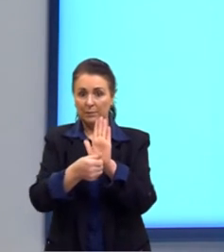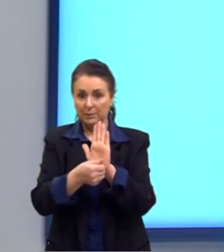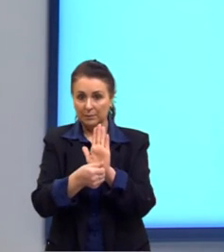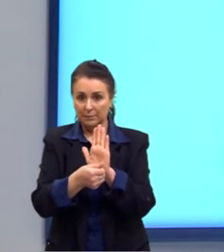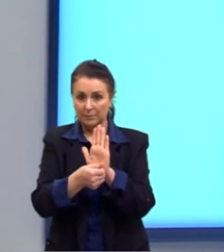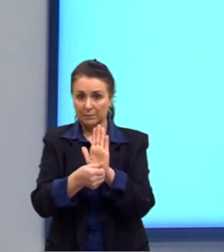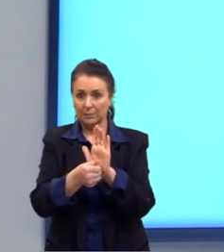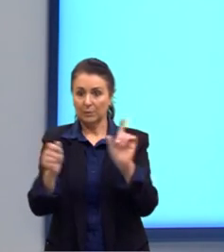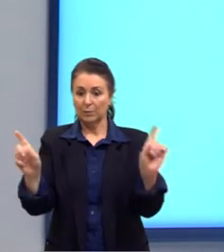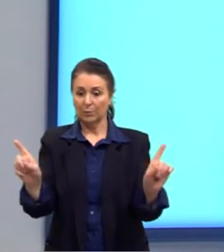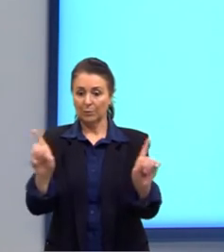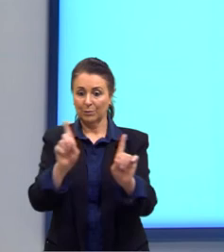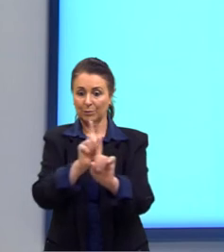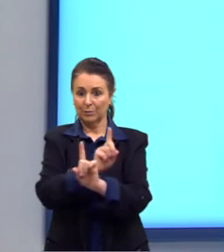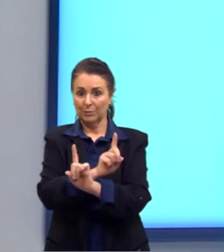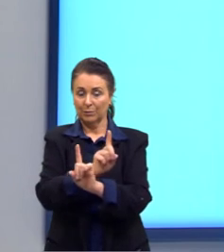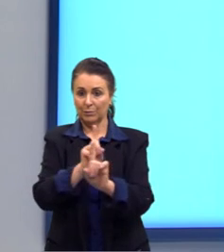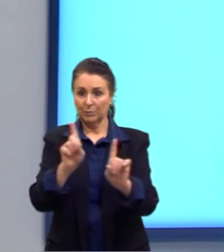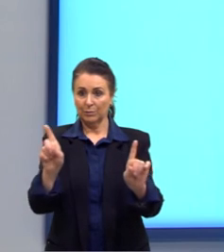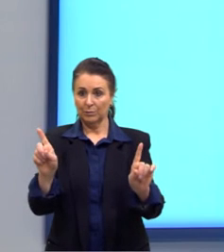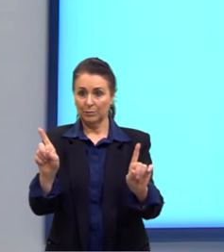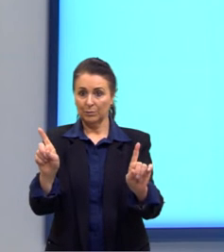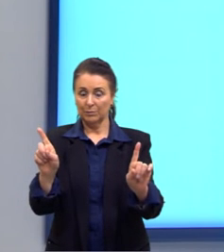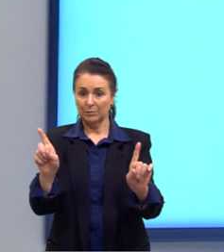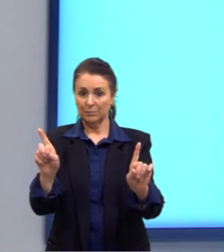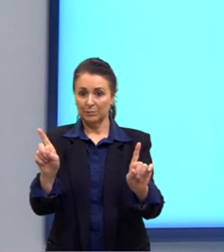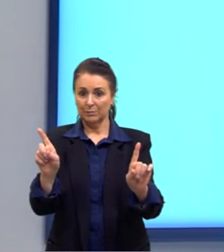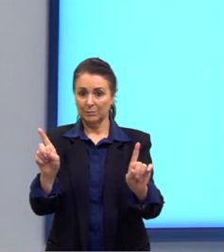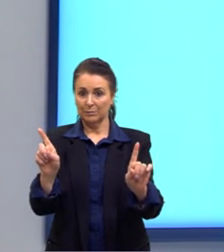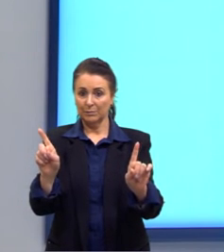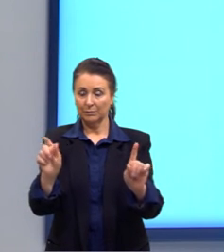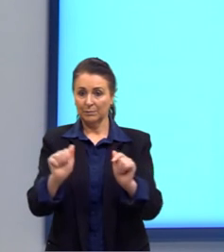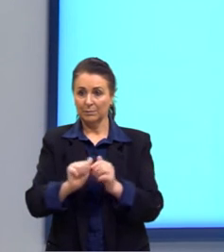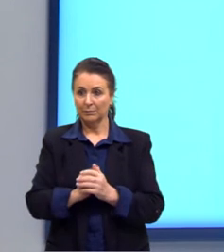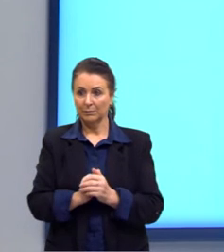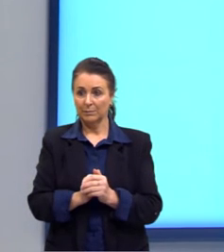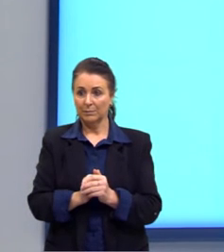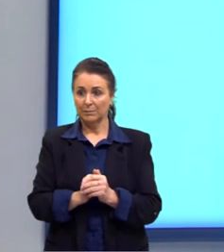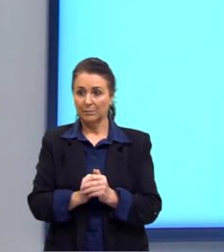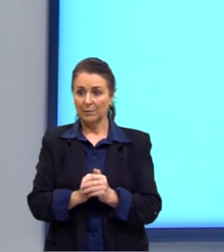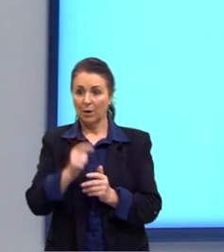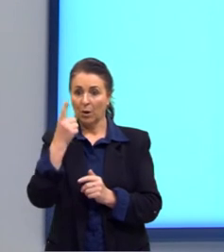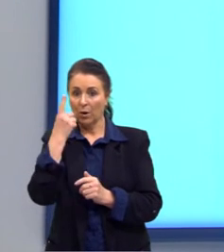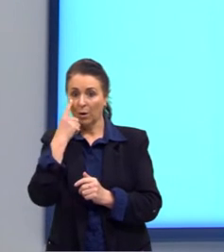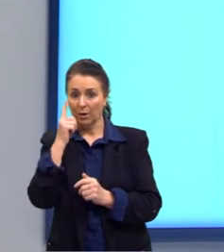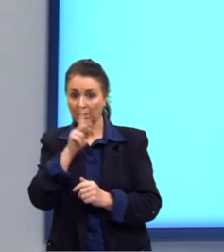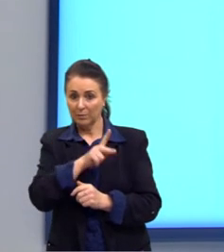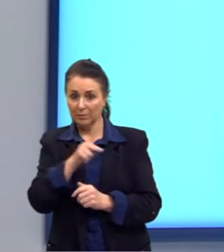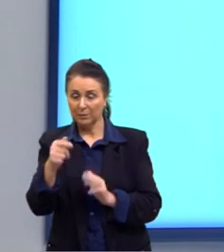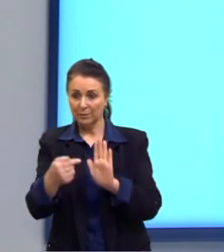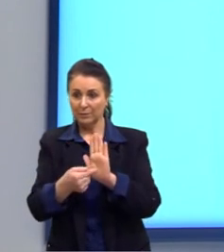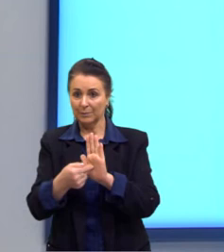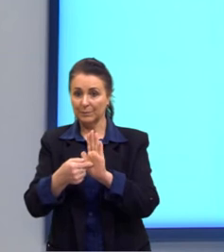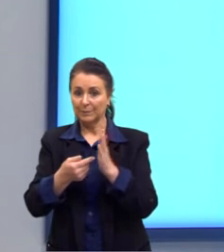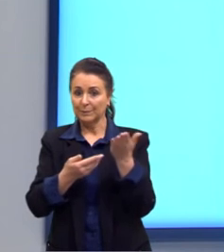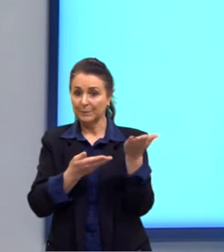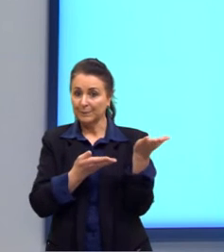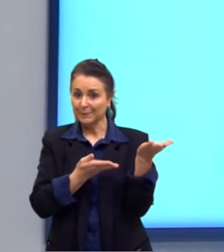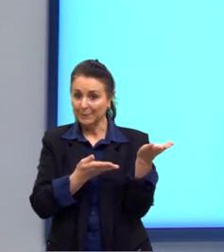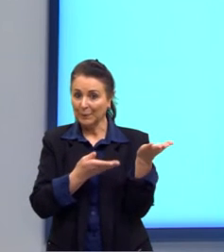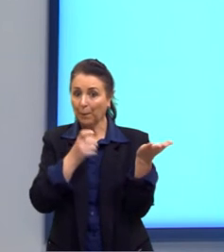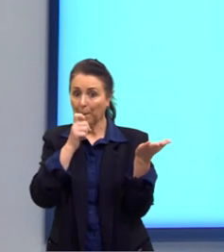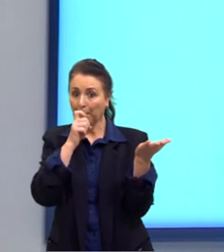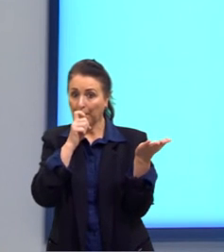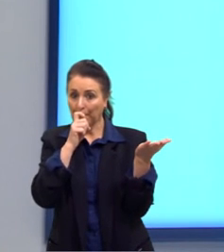indivíduos aqui no quadro de pinner e aqui ó o pai ou